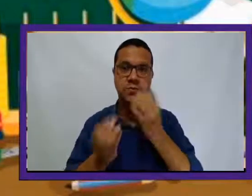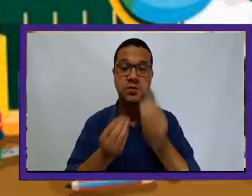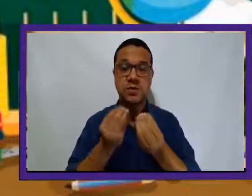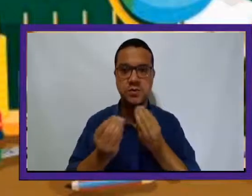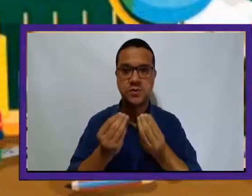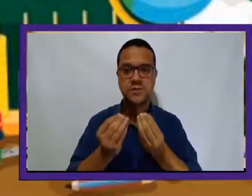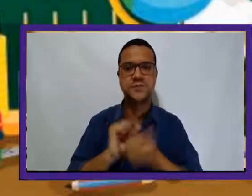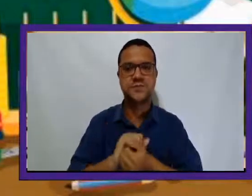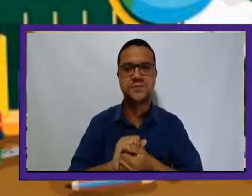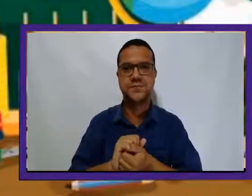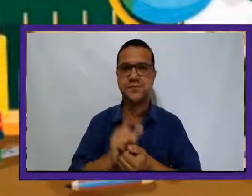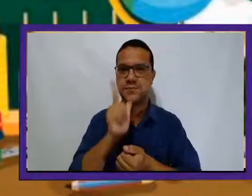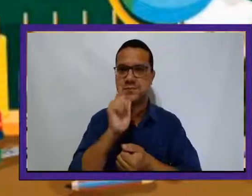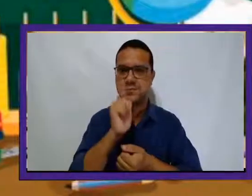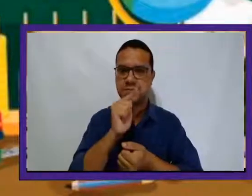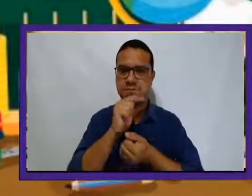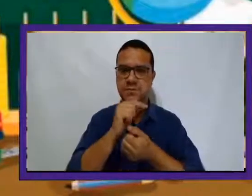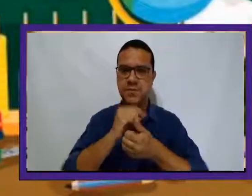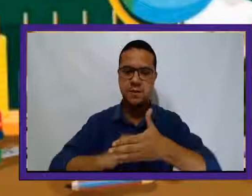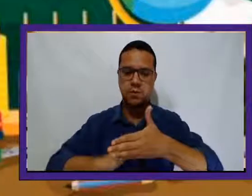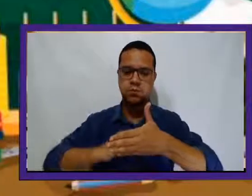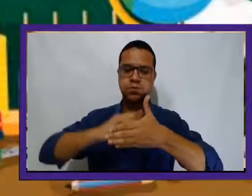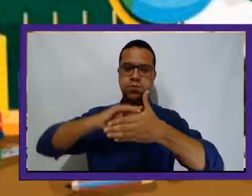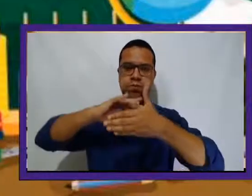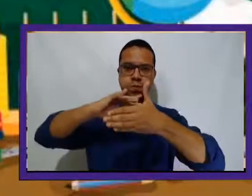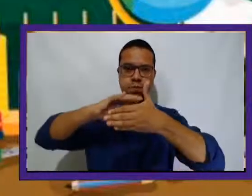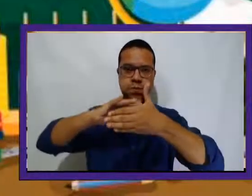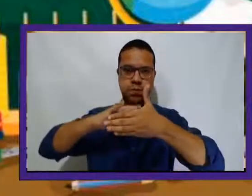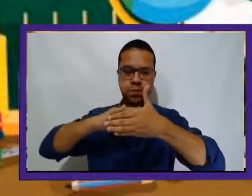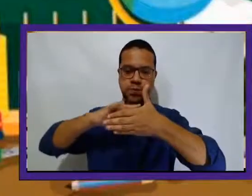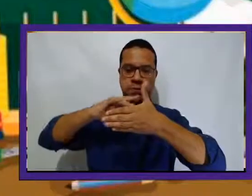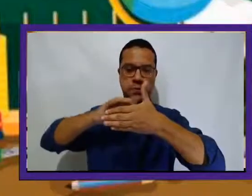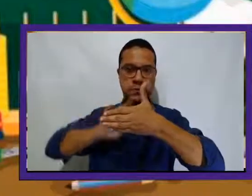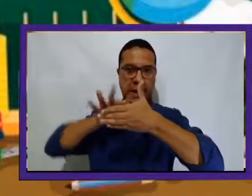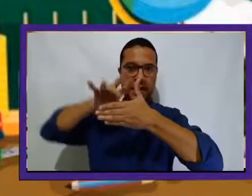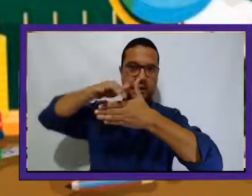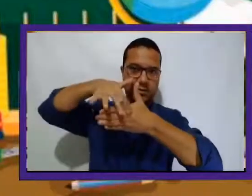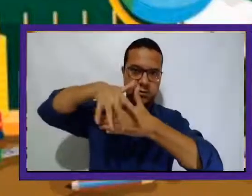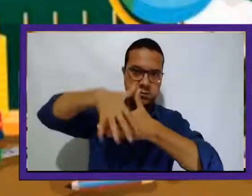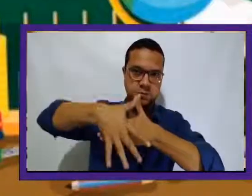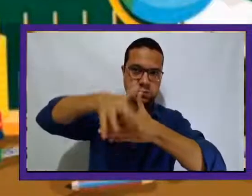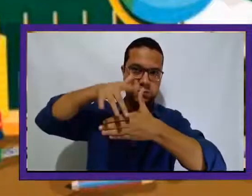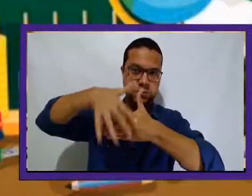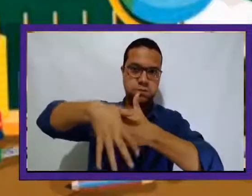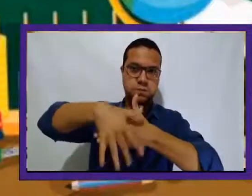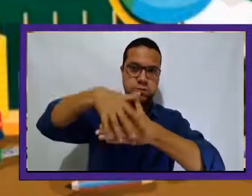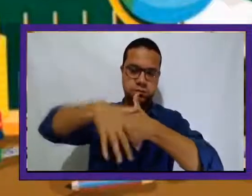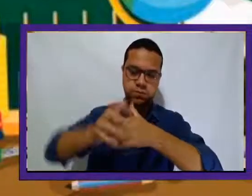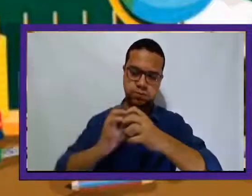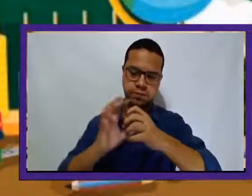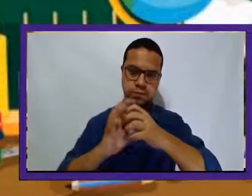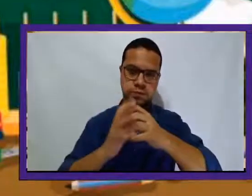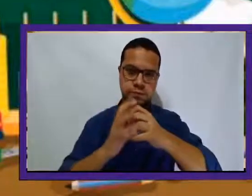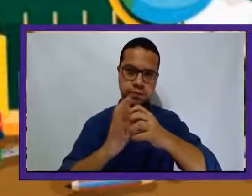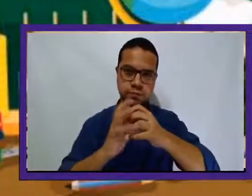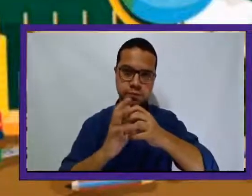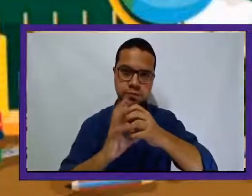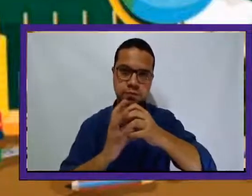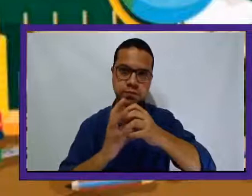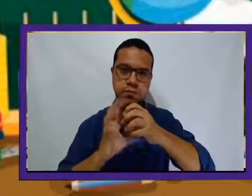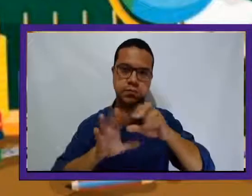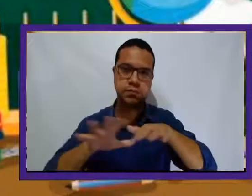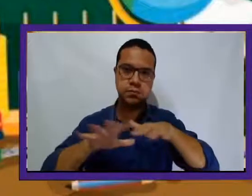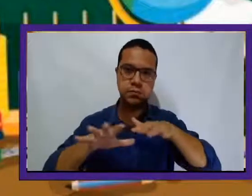E como É que ela Funciona O reservatório Um canal Com a queda D'água Vai Mexer Uma